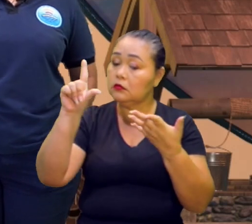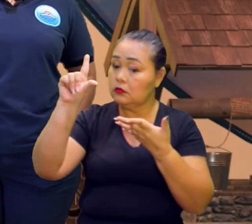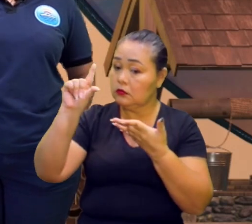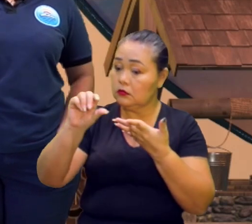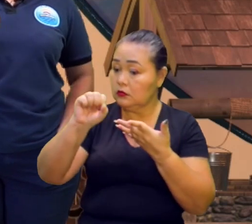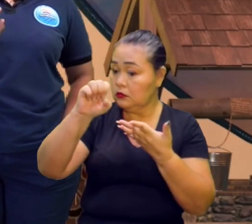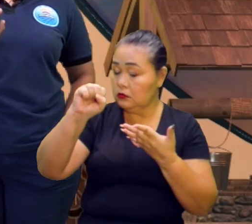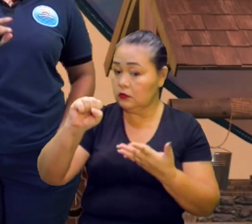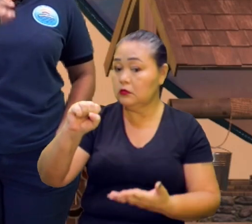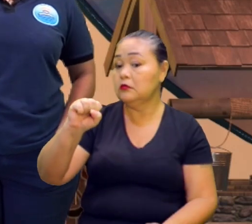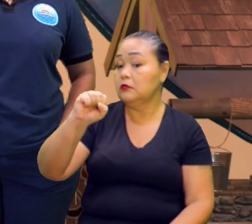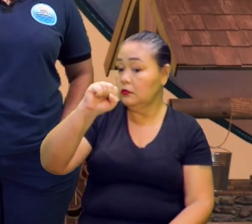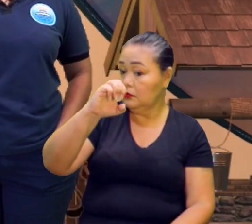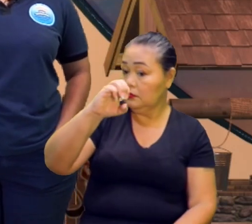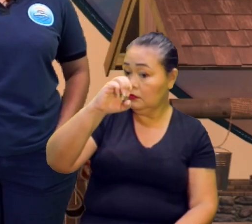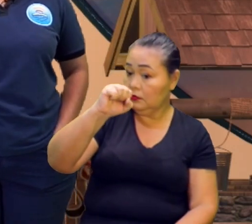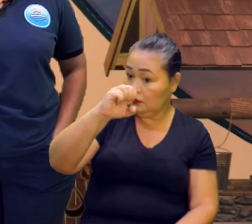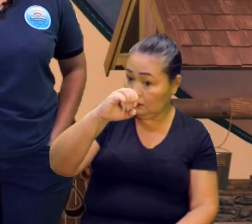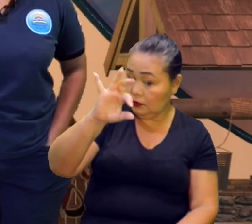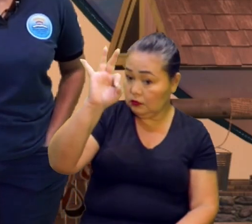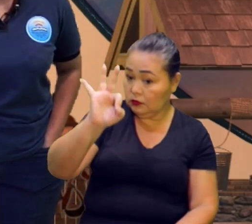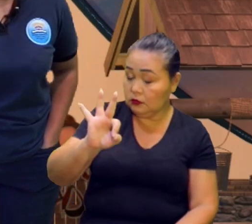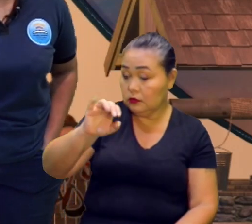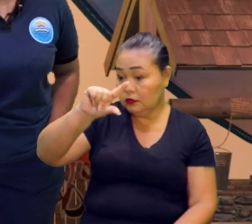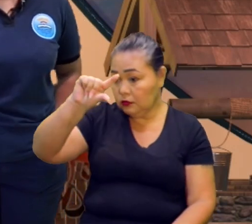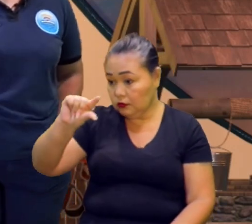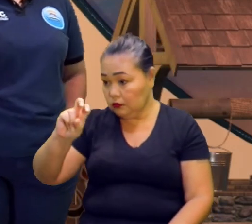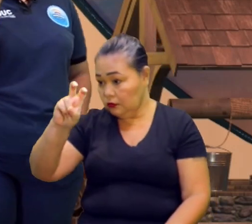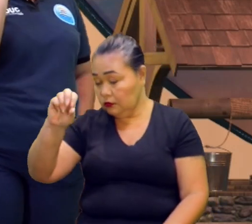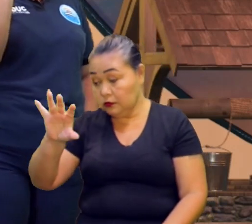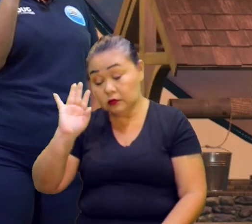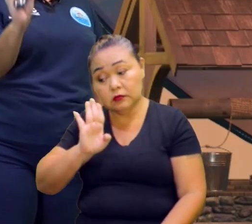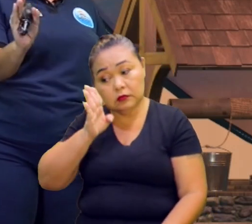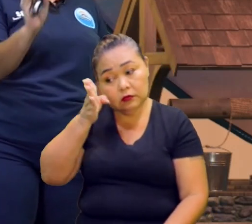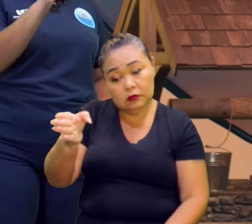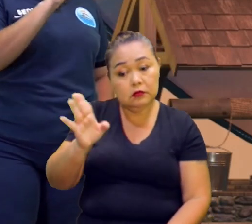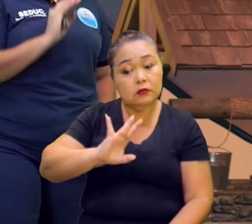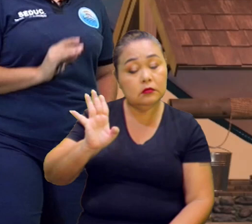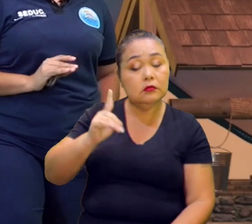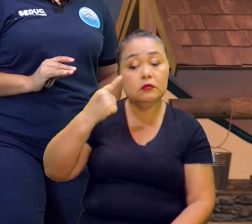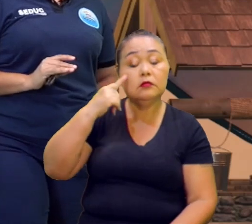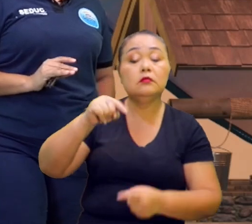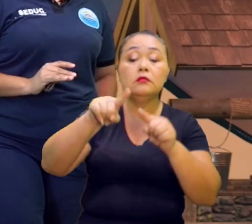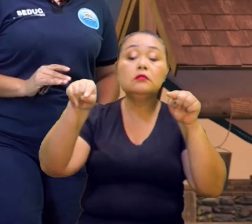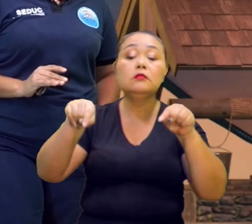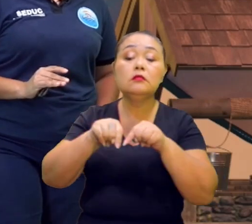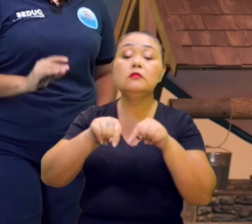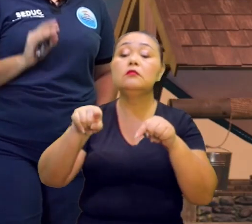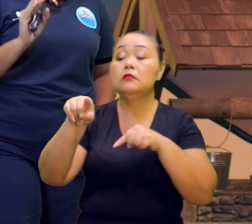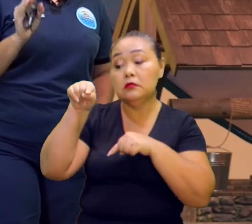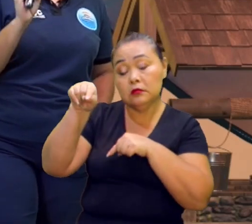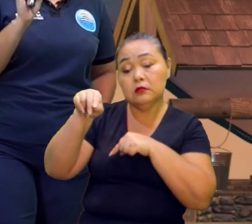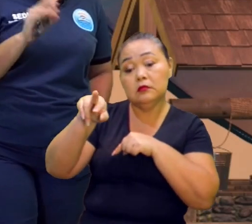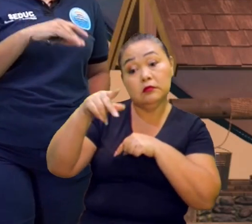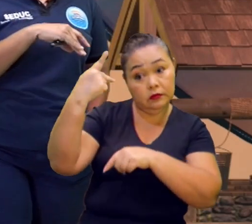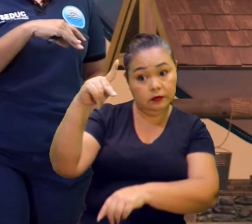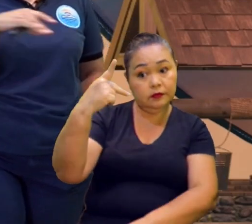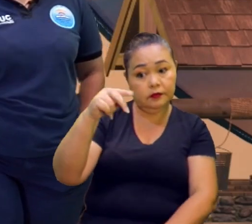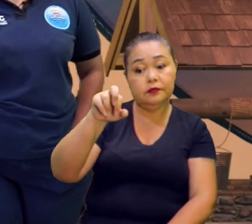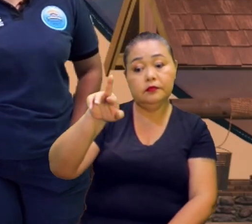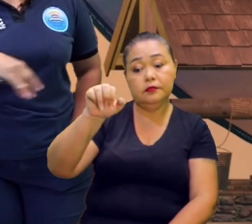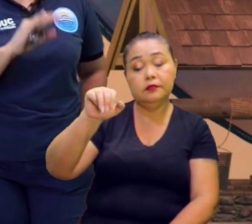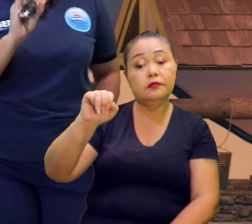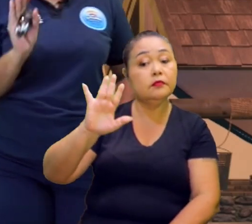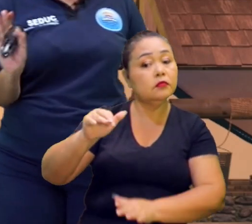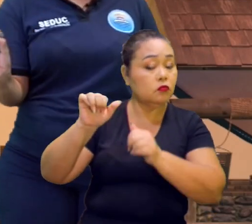de 80% para 50%, mas só nesses fins específicos. Então, a sua propriedade rural, ela já